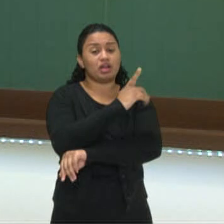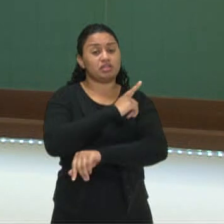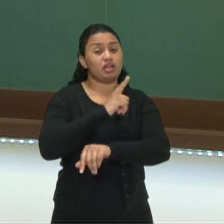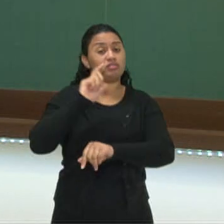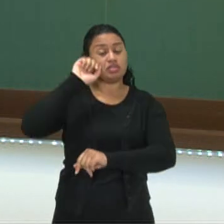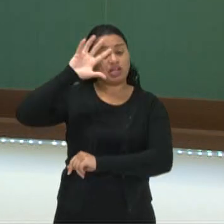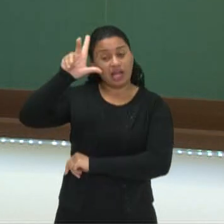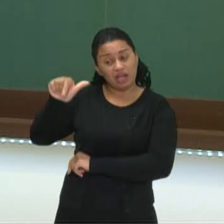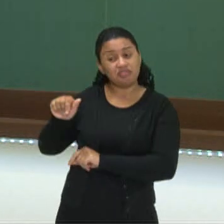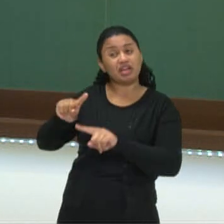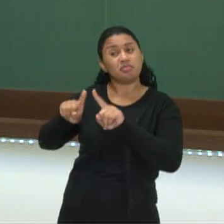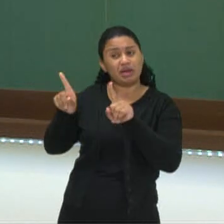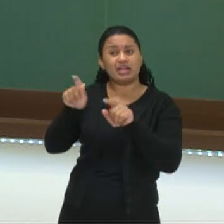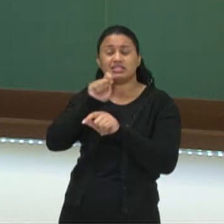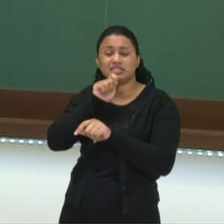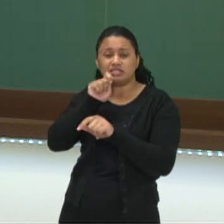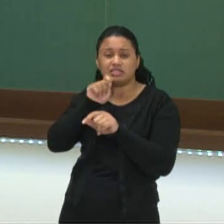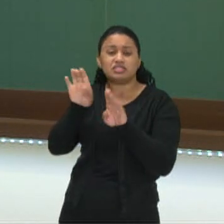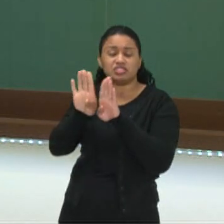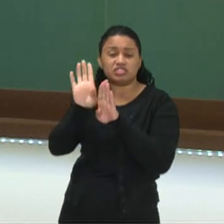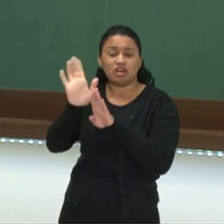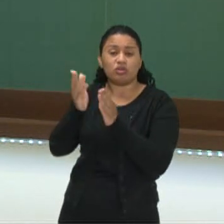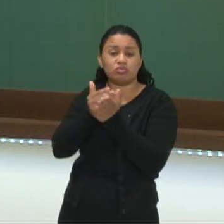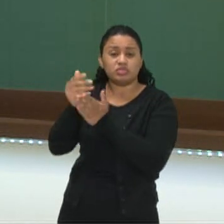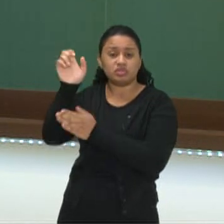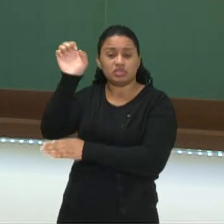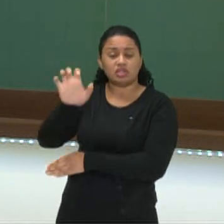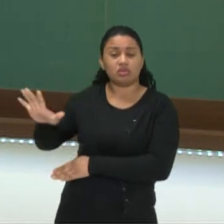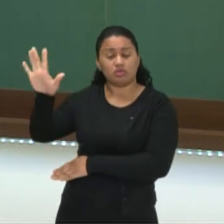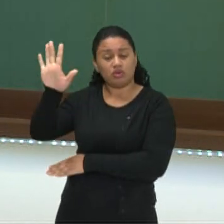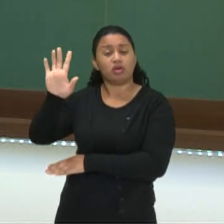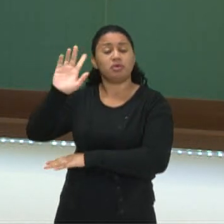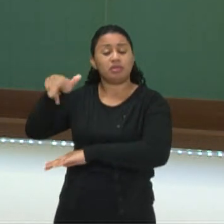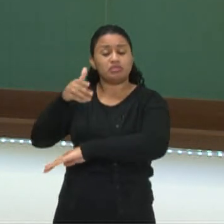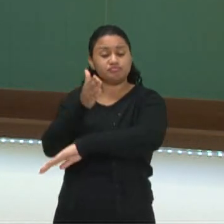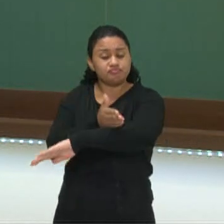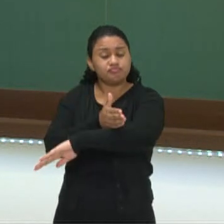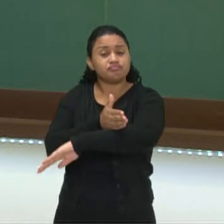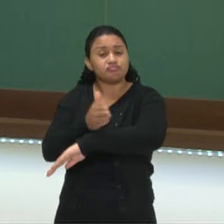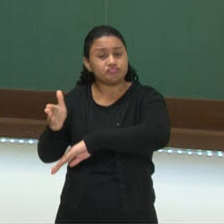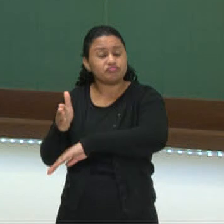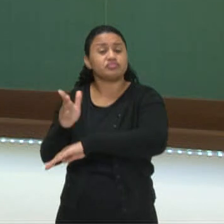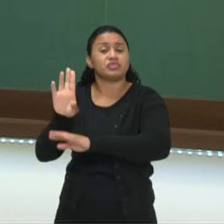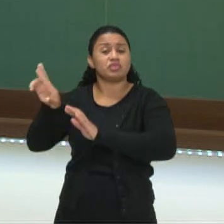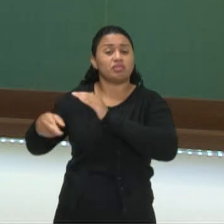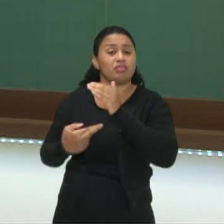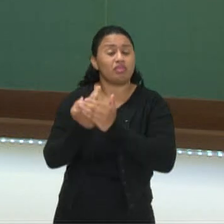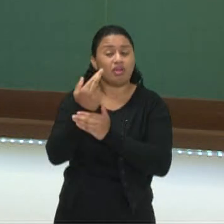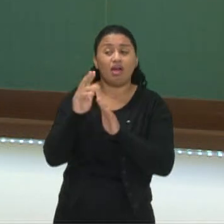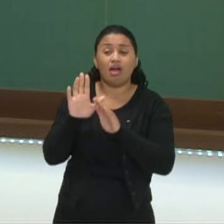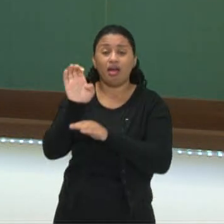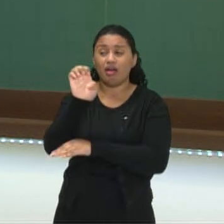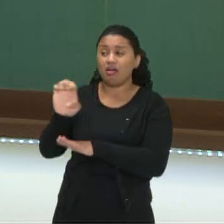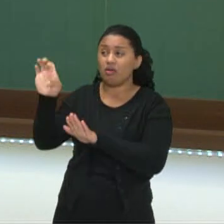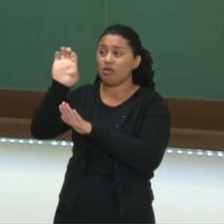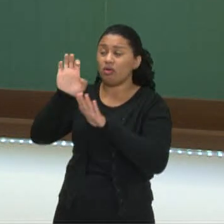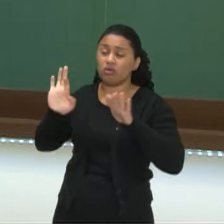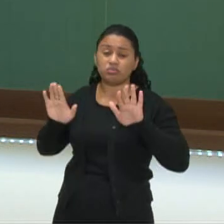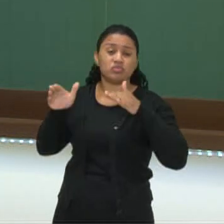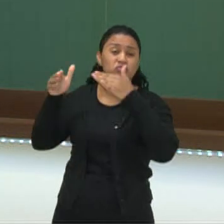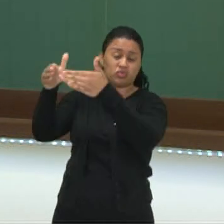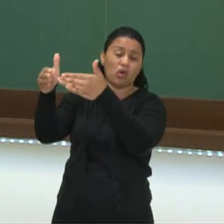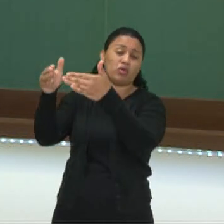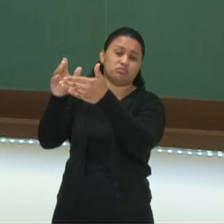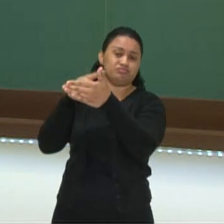Europa também, quando nós vamos para a Idade Média e a gente surge no Renascimento, nós temos a Europa como grandes centros. Nós temos Roma, nós temos